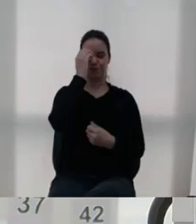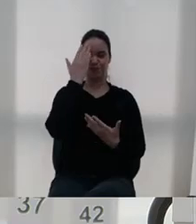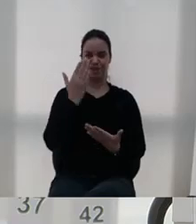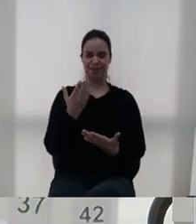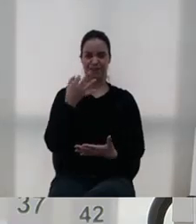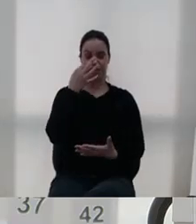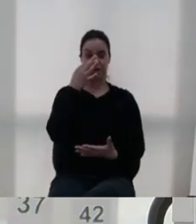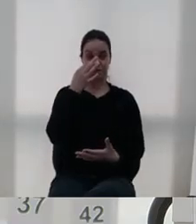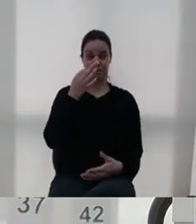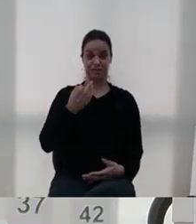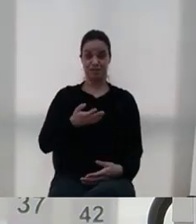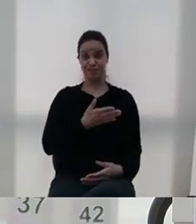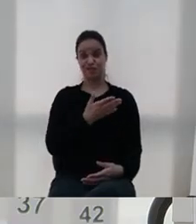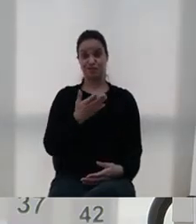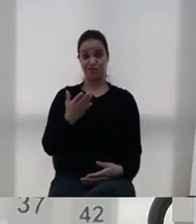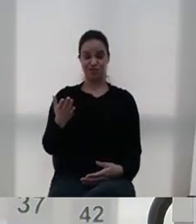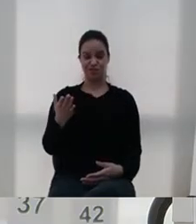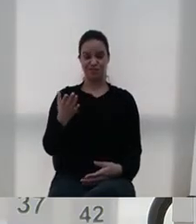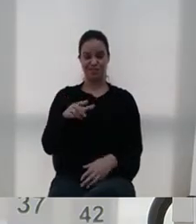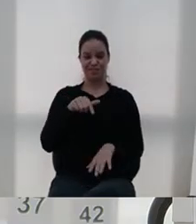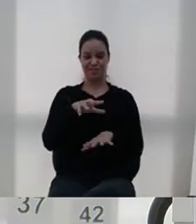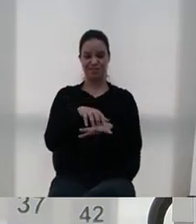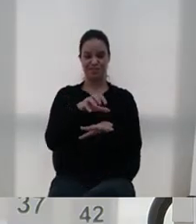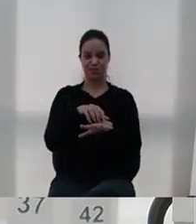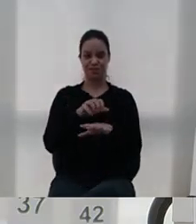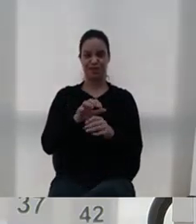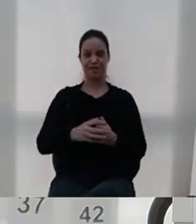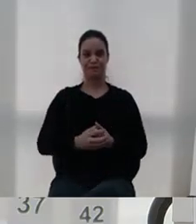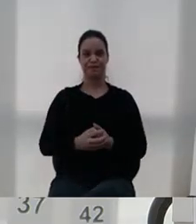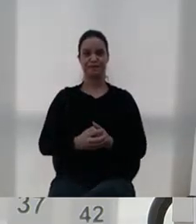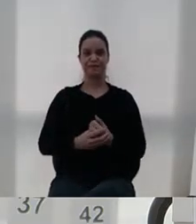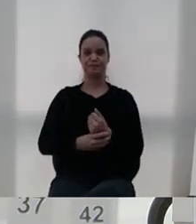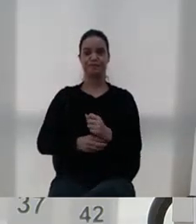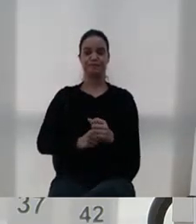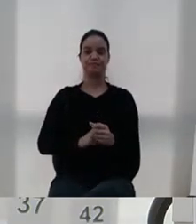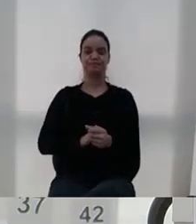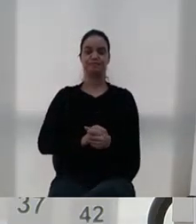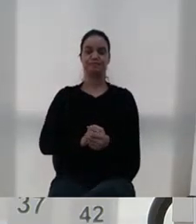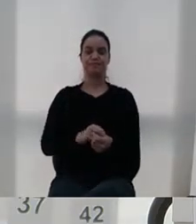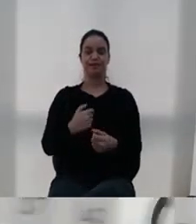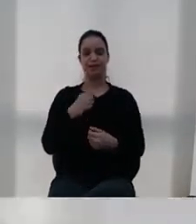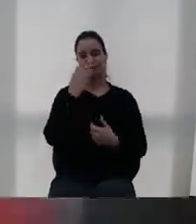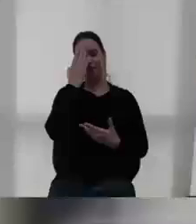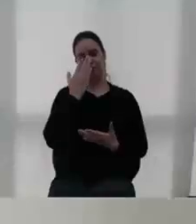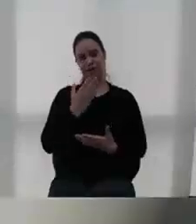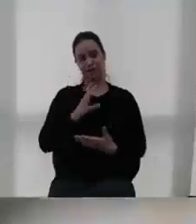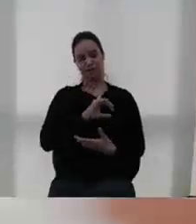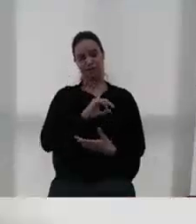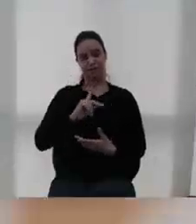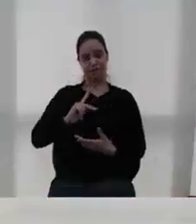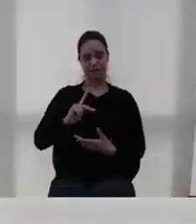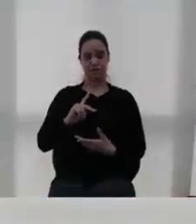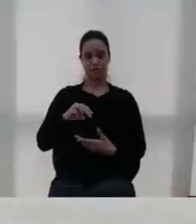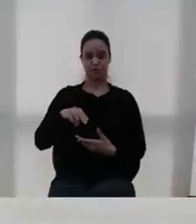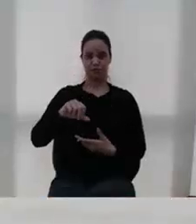a presença do Conselho Superior aqui na unidade Santo Amaro. Eu agradeço ao excelentíssimo defensor público,